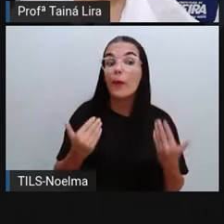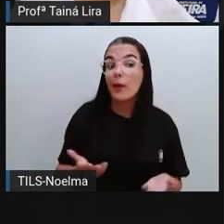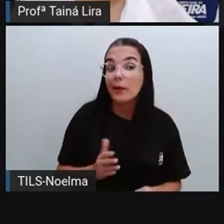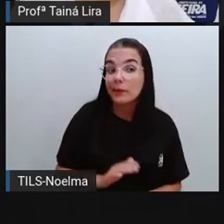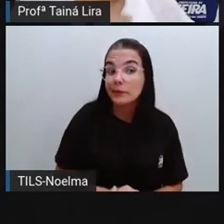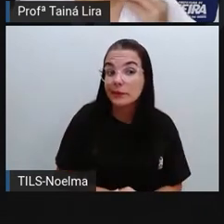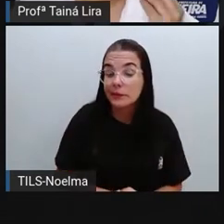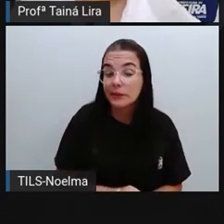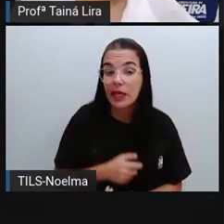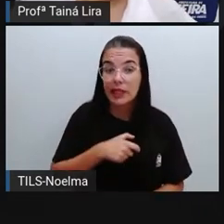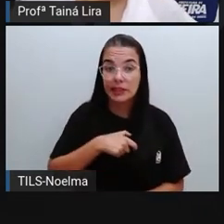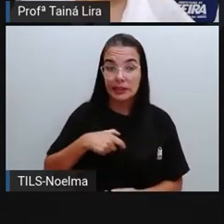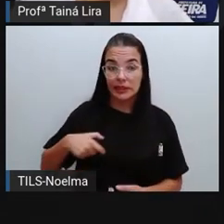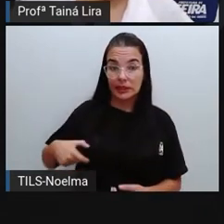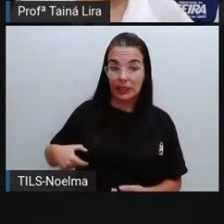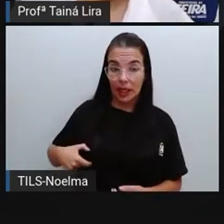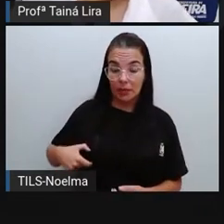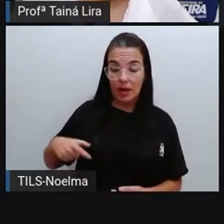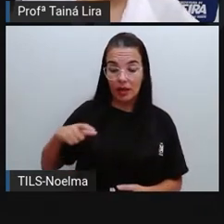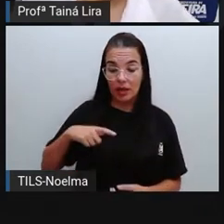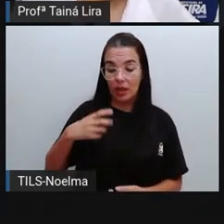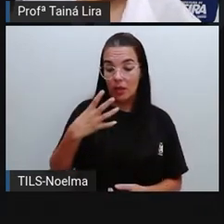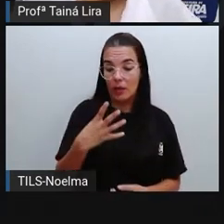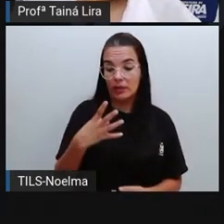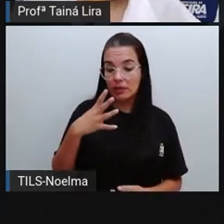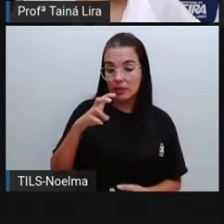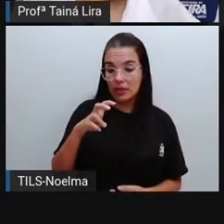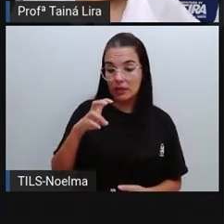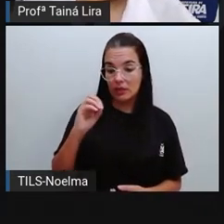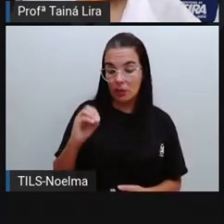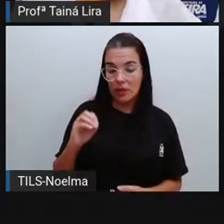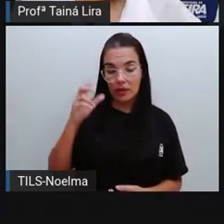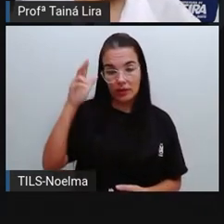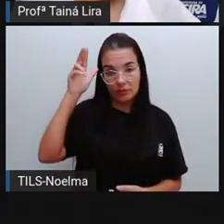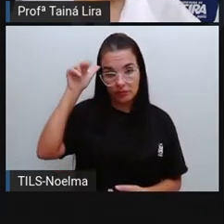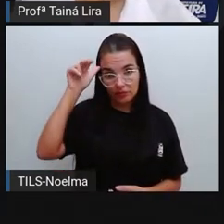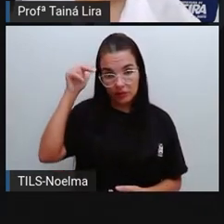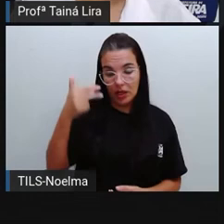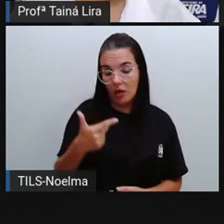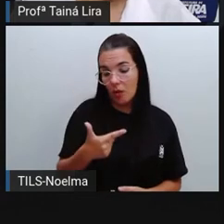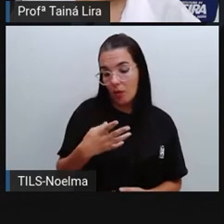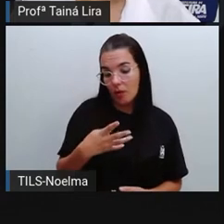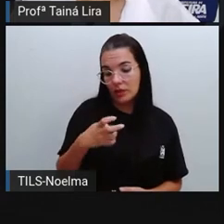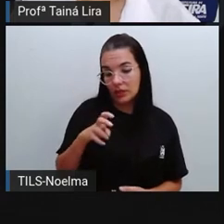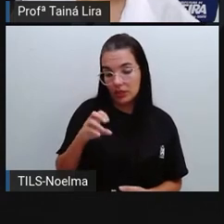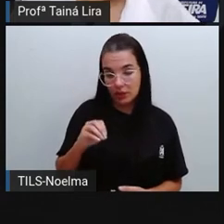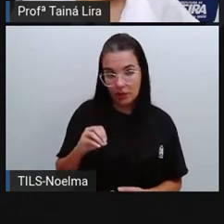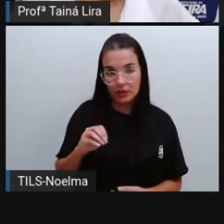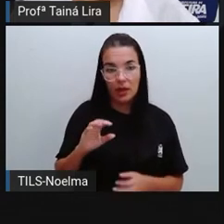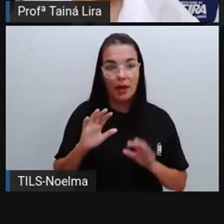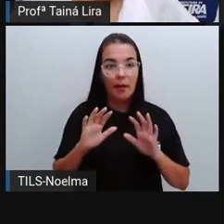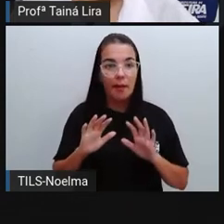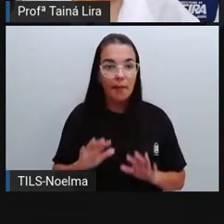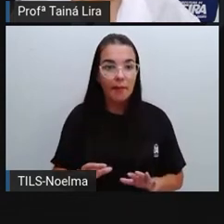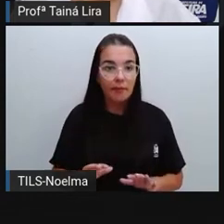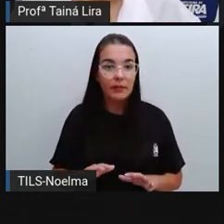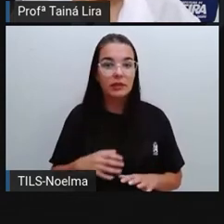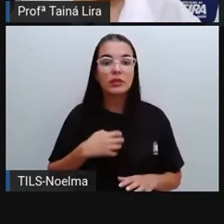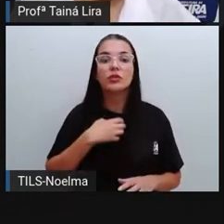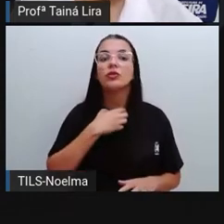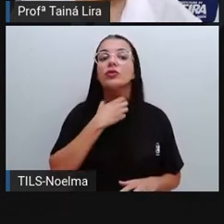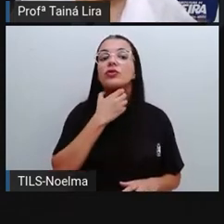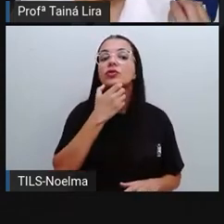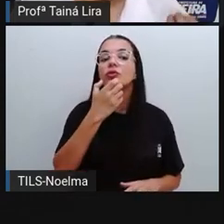zebra pesa aí cerca de 450 quilos. A gente tem aqui, ó, 200, 400, 600. Então,